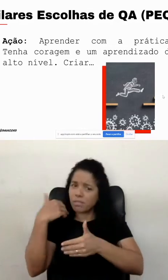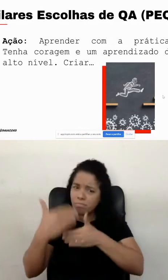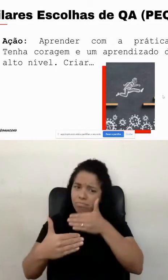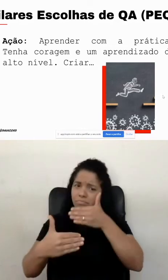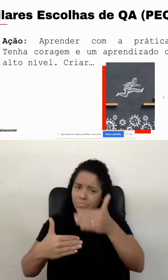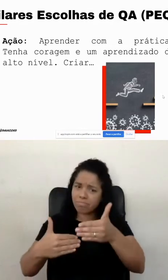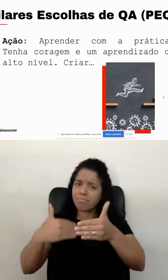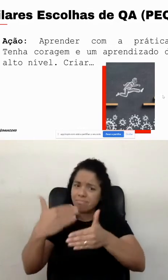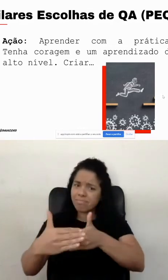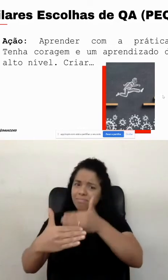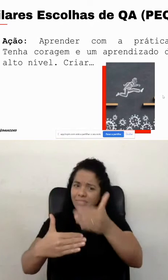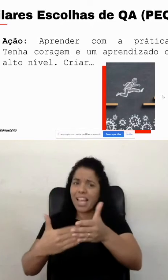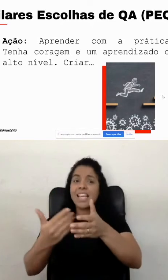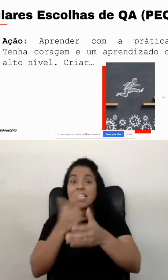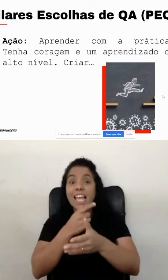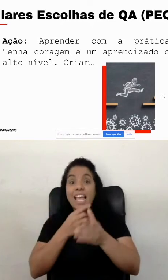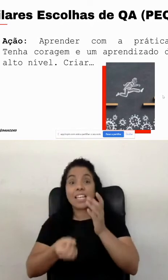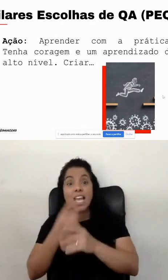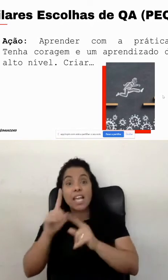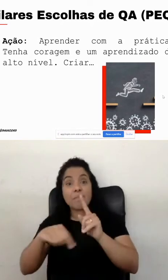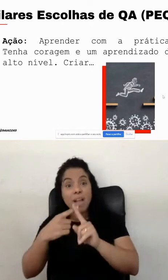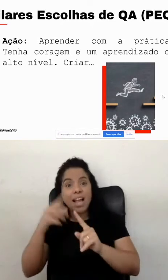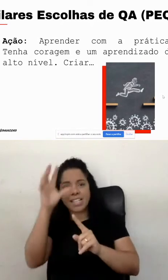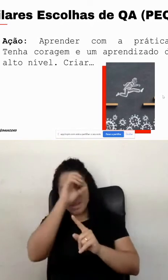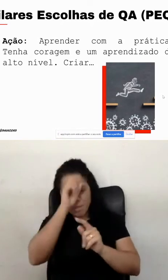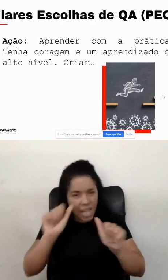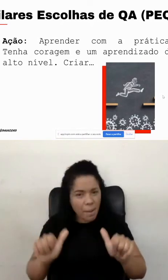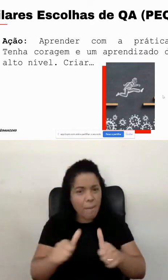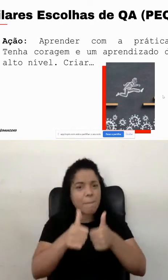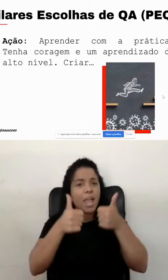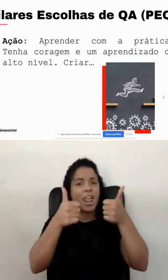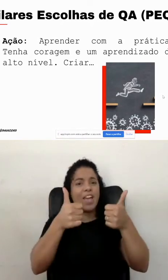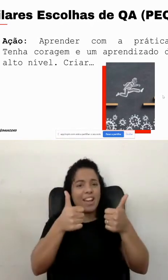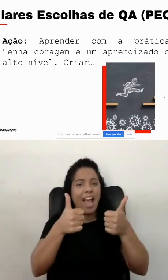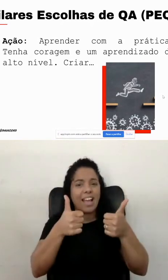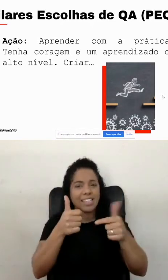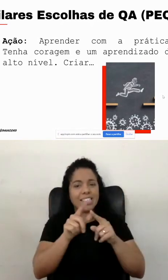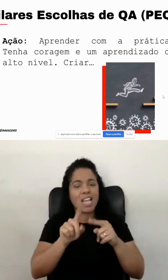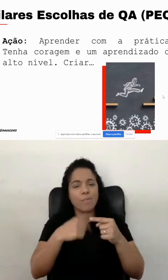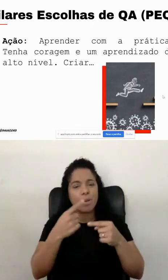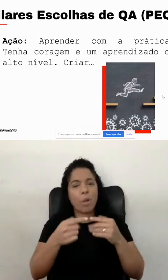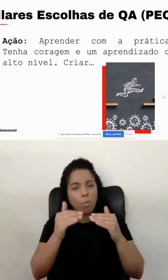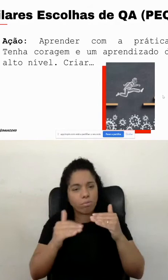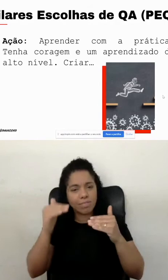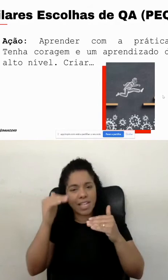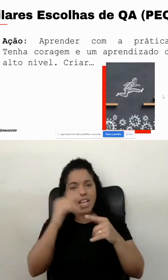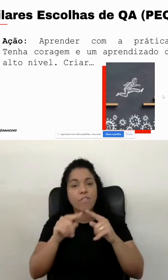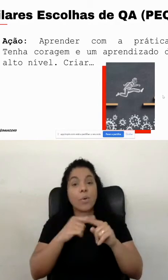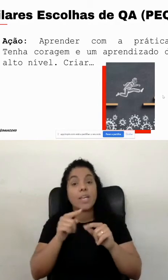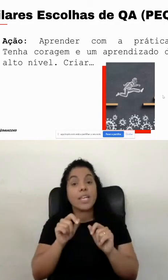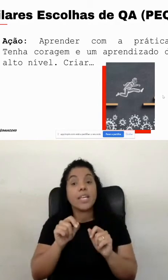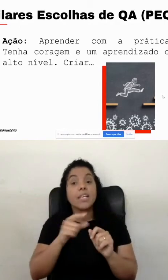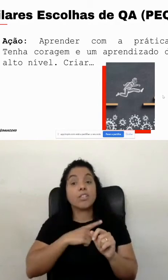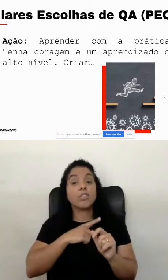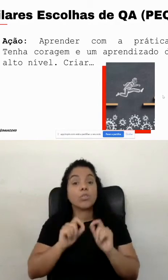próximo, tem que gerar os aprendizados, melhorar, né? E ir para o próximo nível. Isso tudo